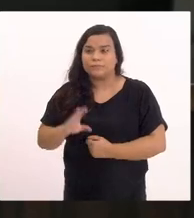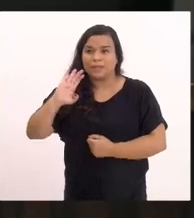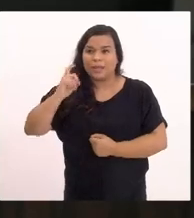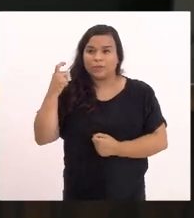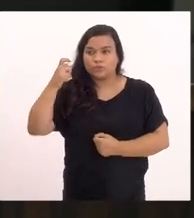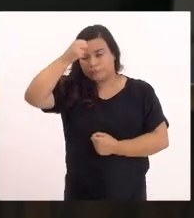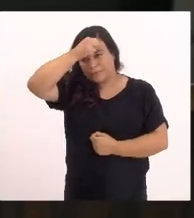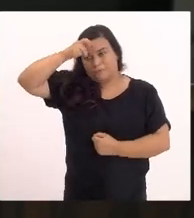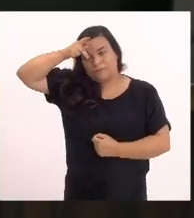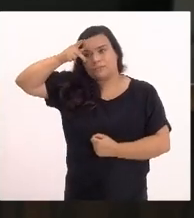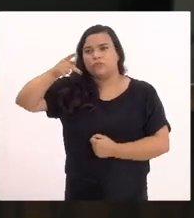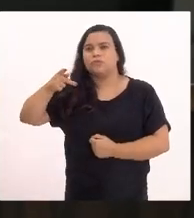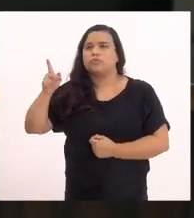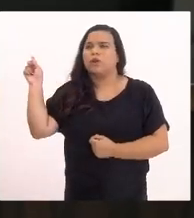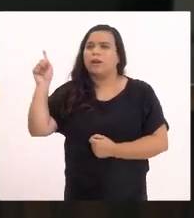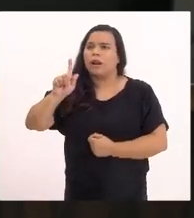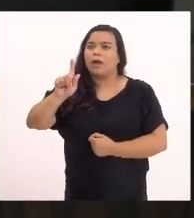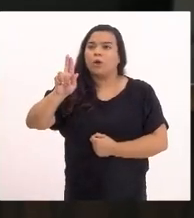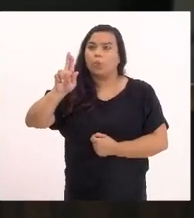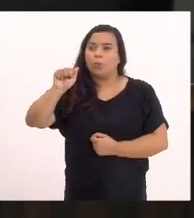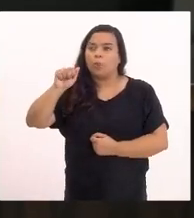ex-prefeito de Guapi.